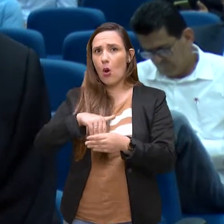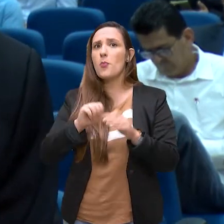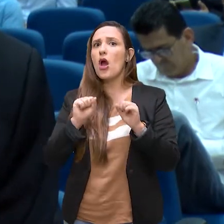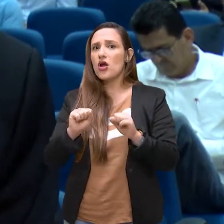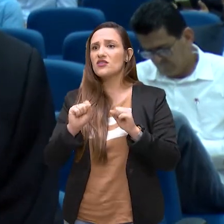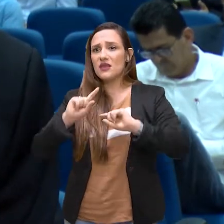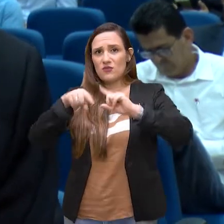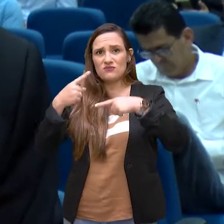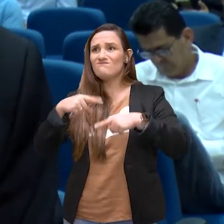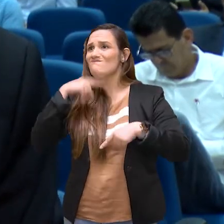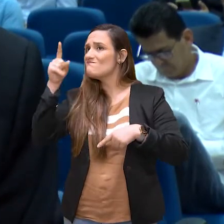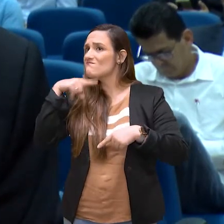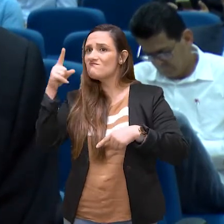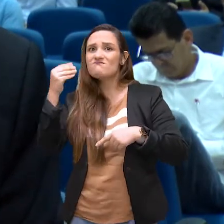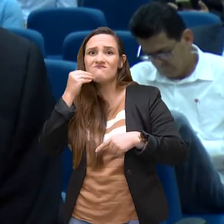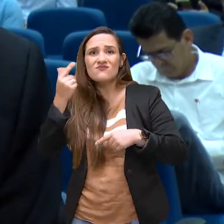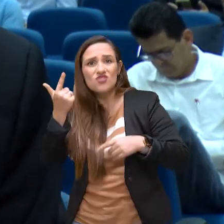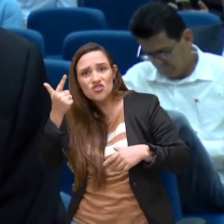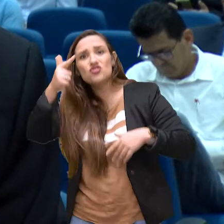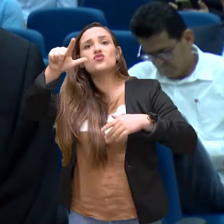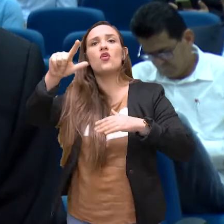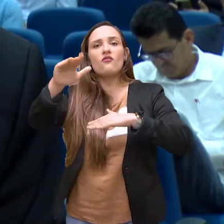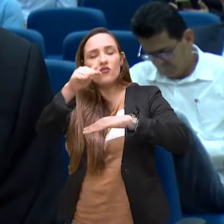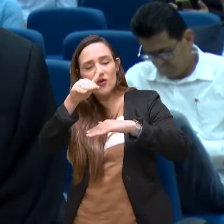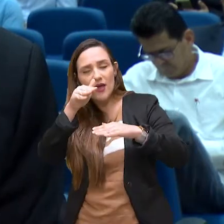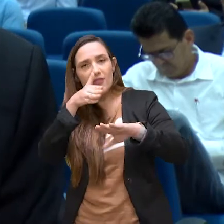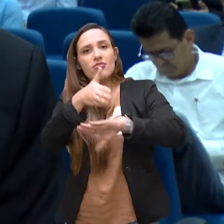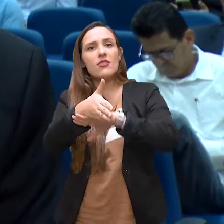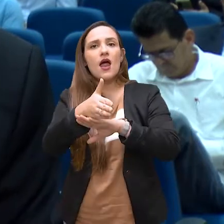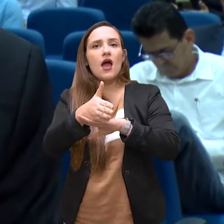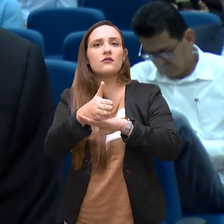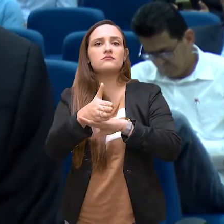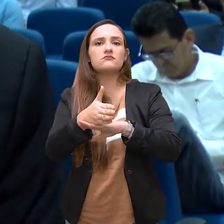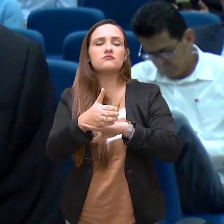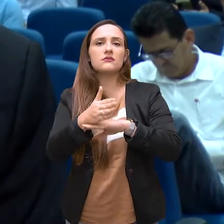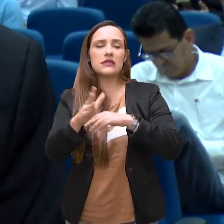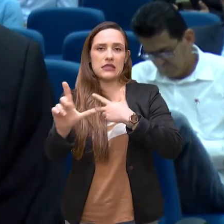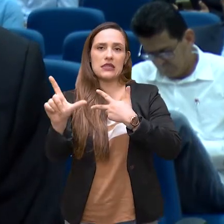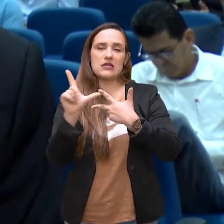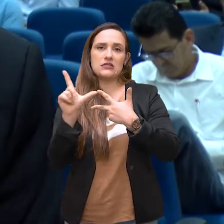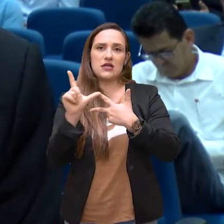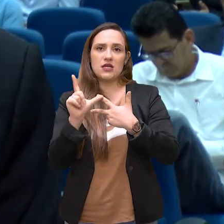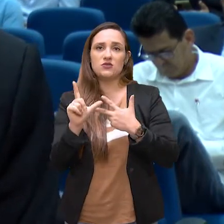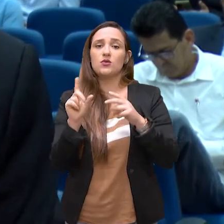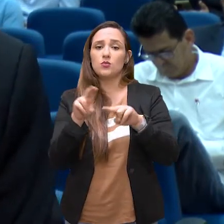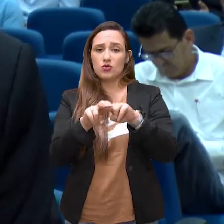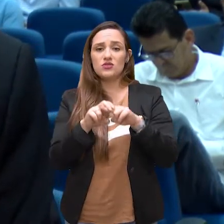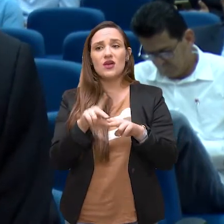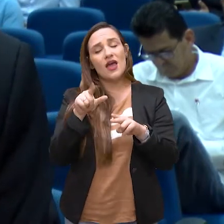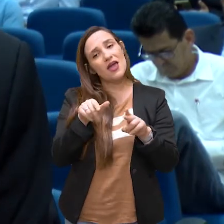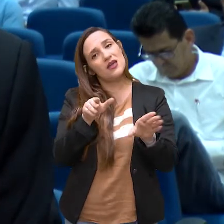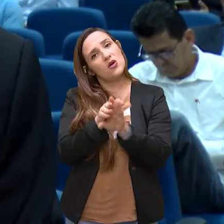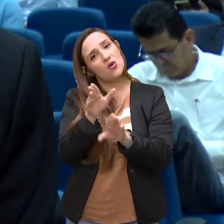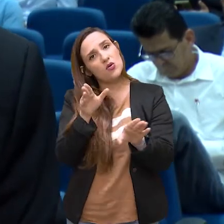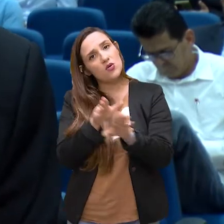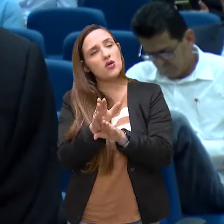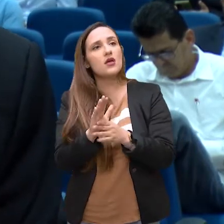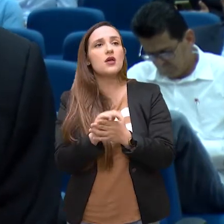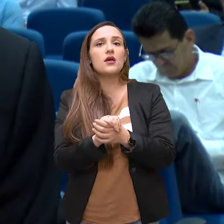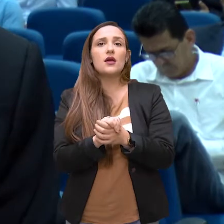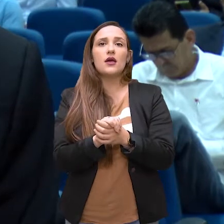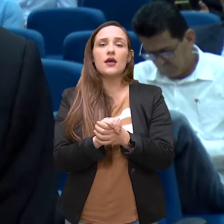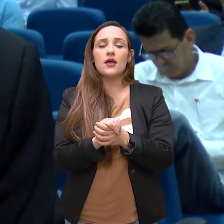eventualmente, inelegibilidade. Então, o que o manual tenta fazer é exatamente dar a melhor orientação para os servidores públicos estaduais de